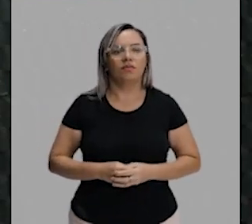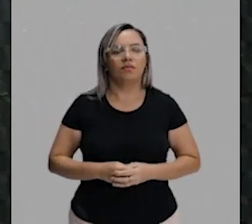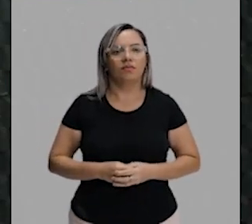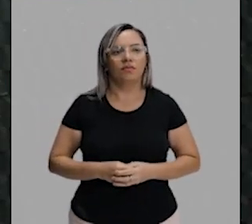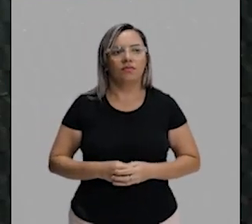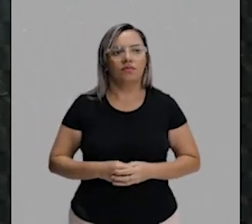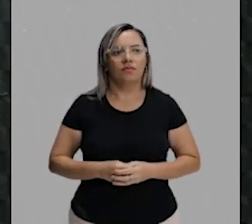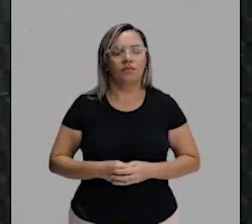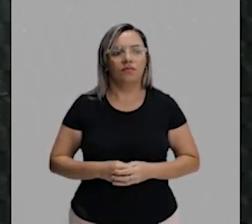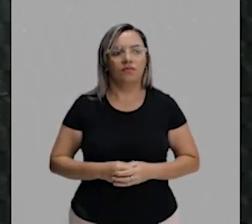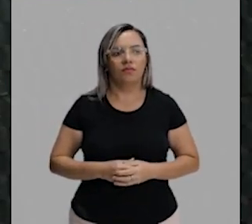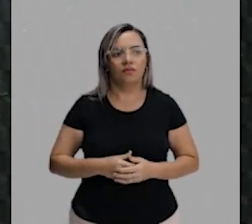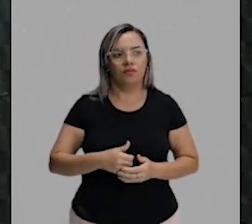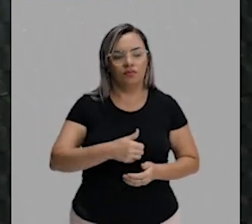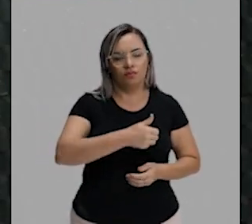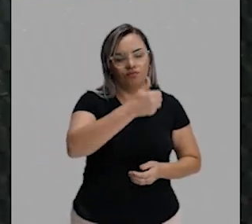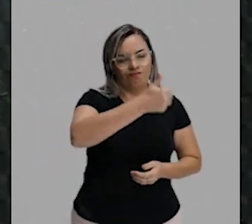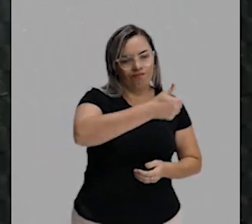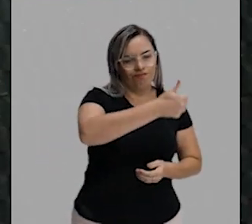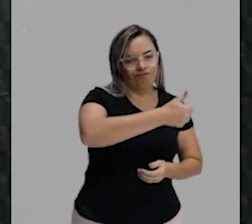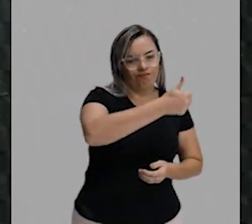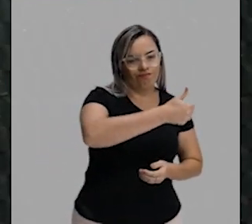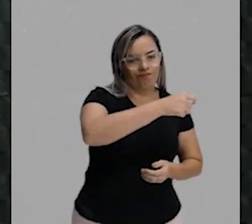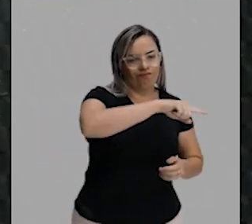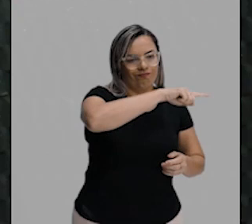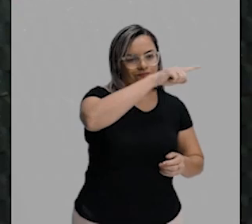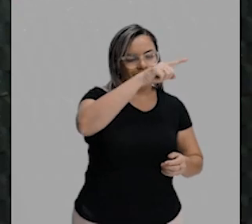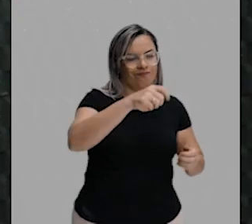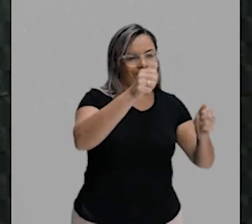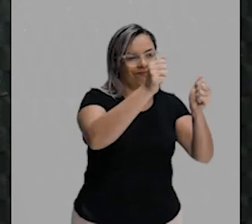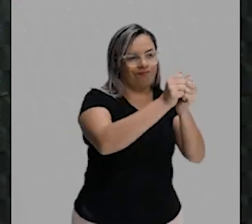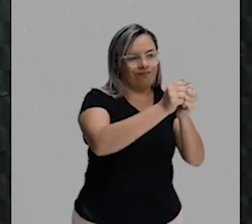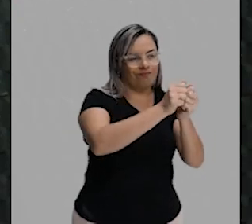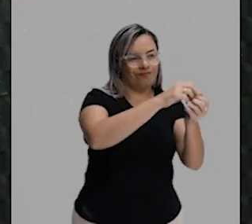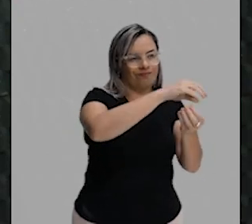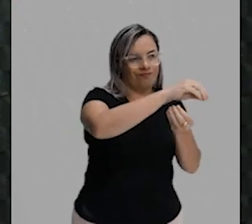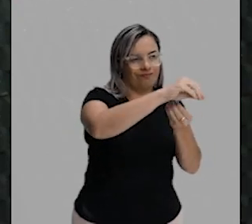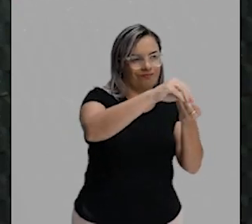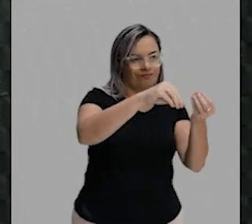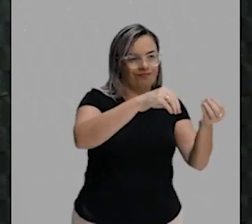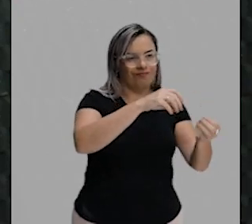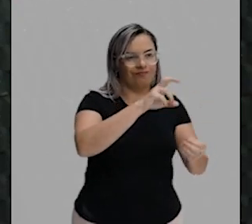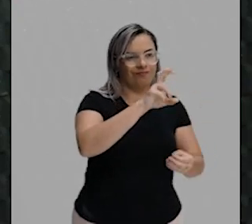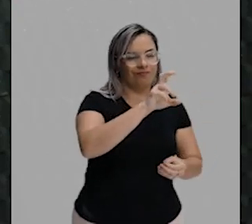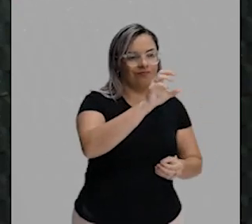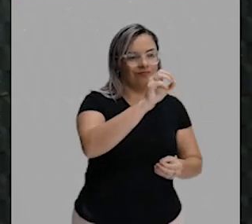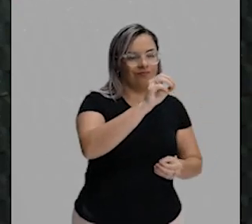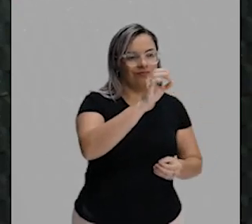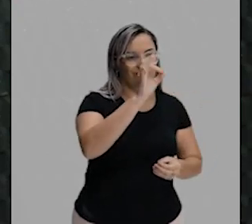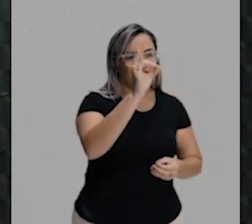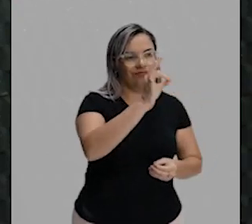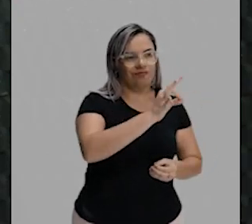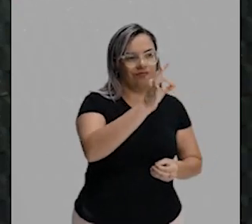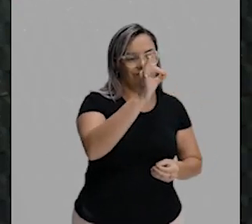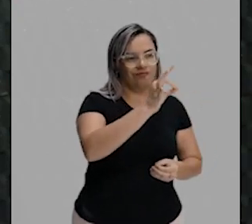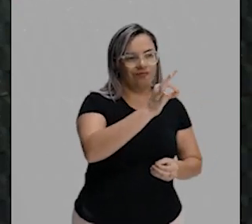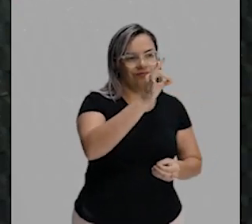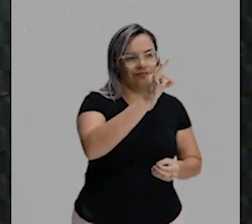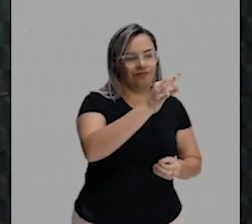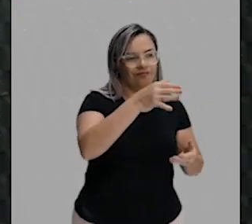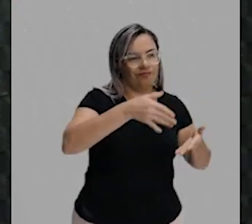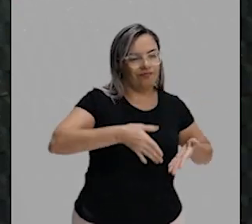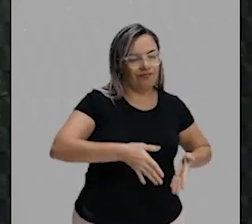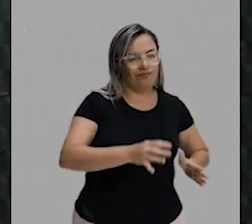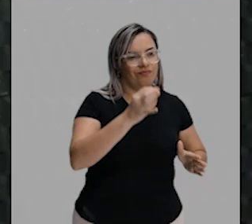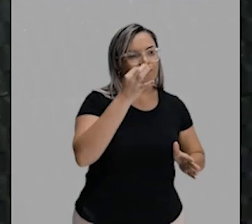Então, nesse primeiro cruzamento, eu tenho 50% de chance de nascerem